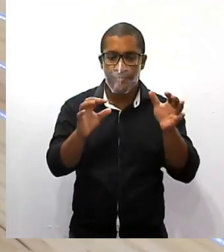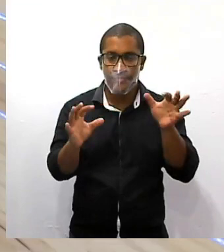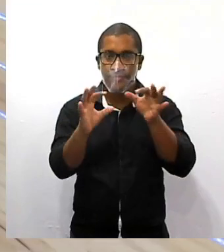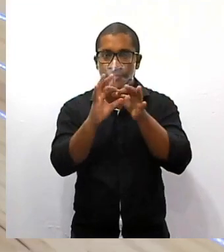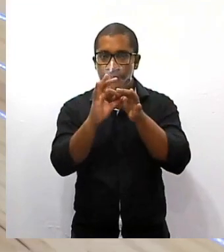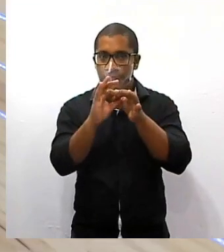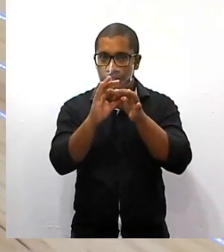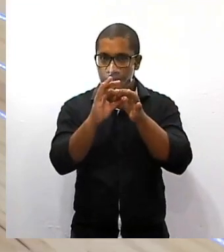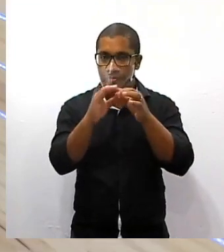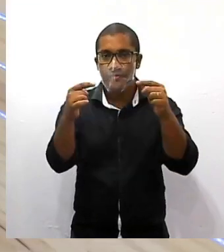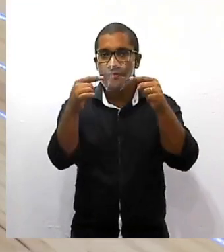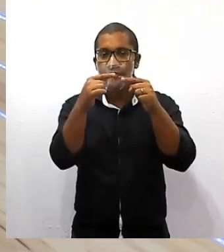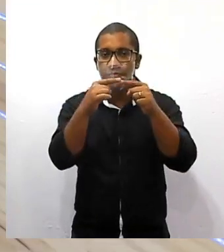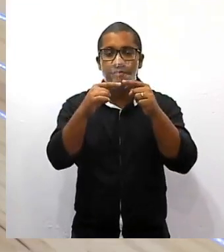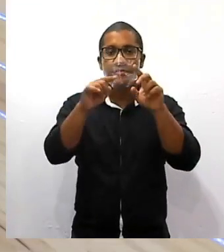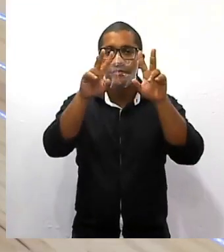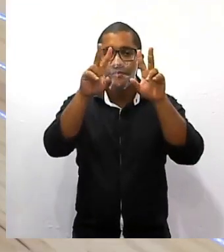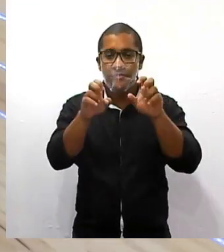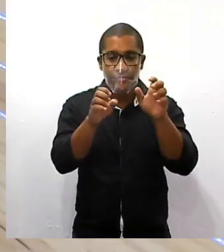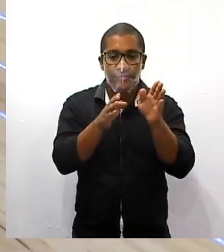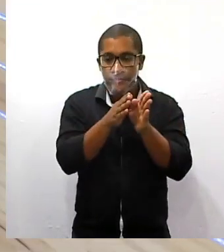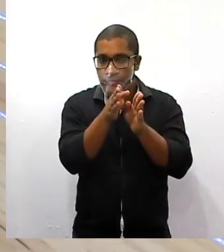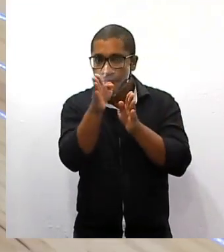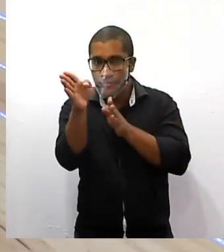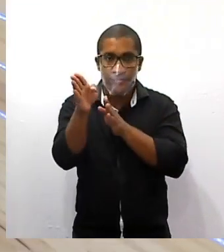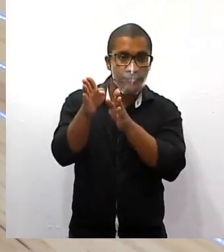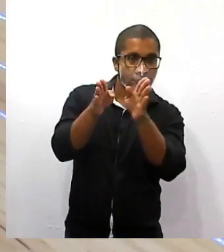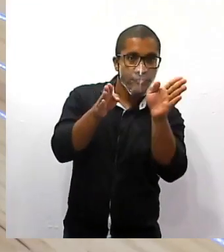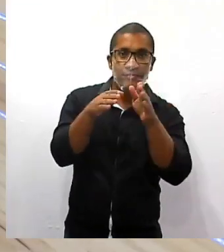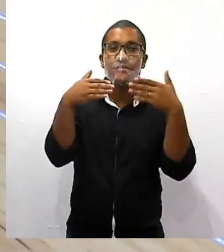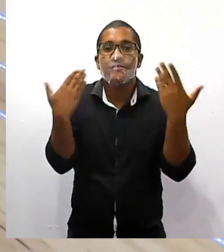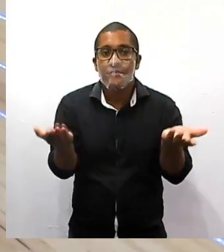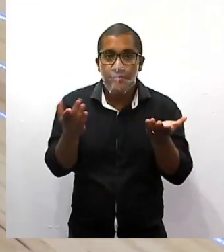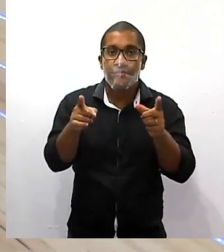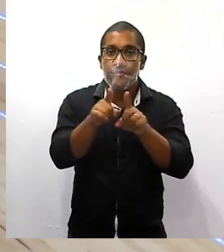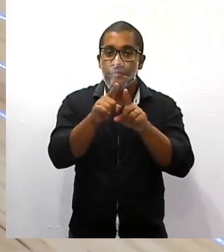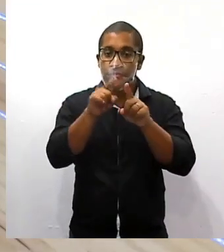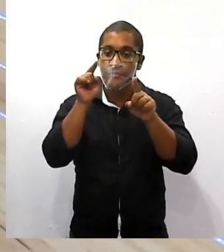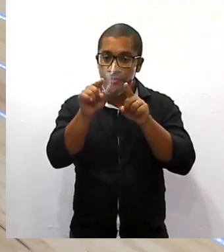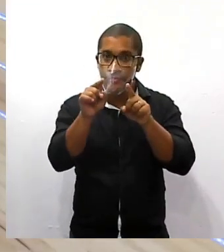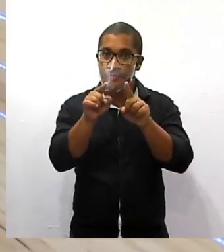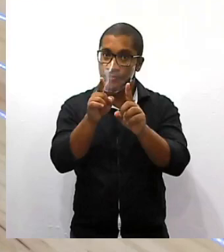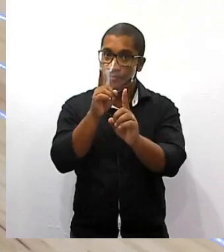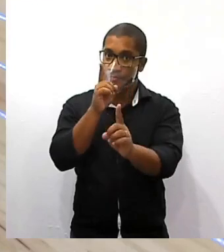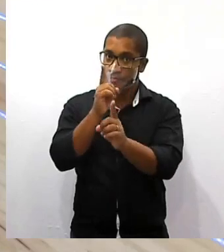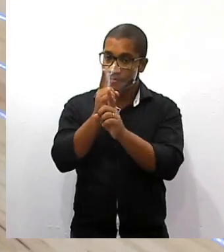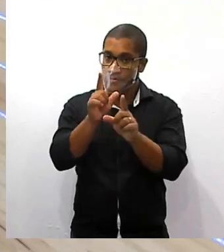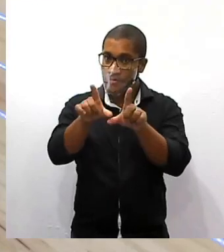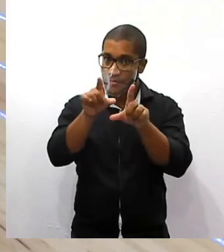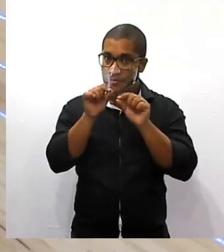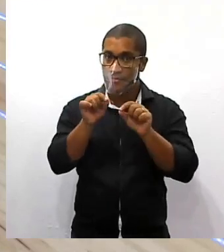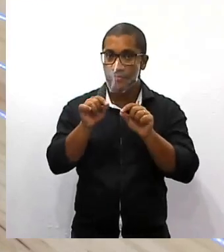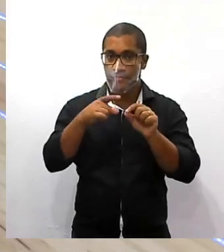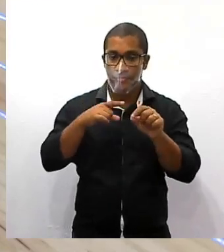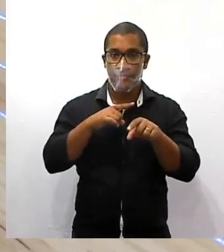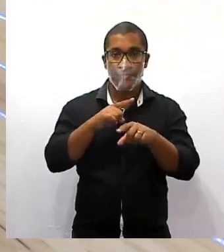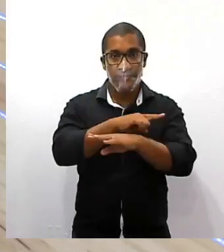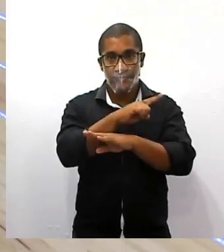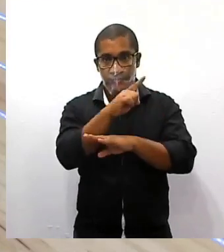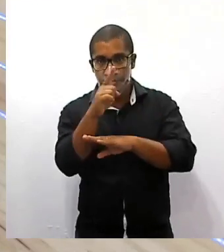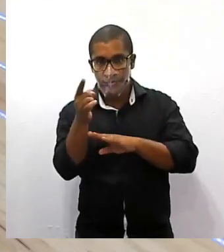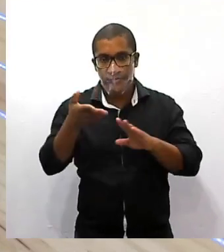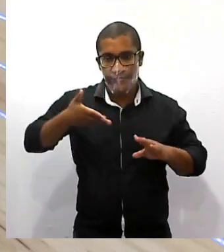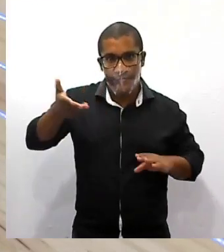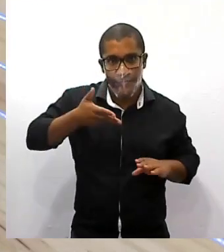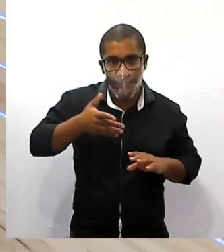em que você escolhe um ponto da trajetória e neste ponto você vai dizer se ele tem velocidade. Se a